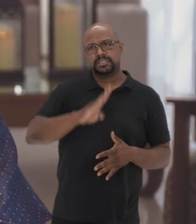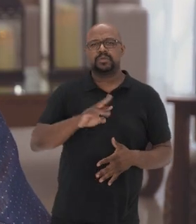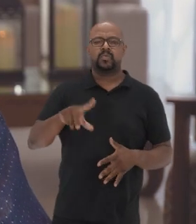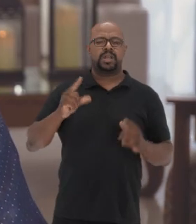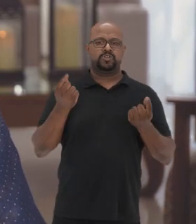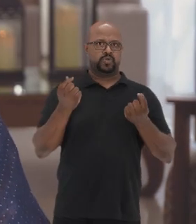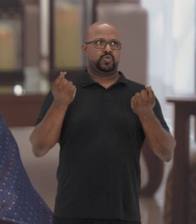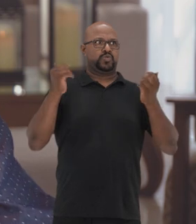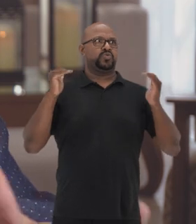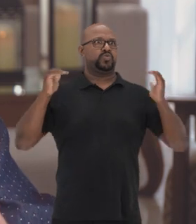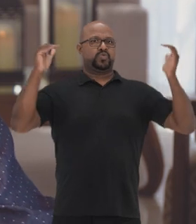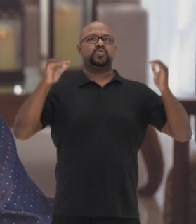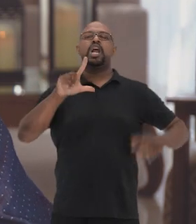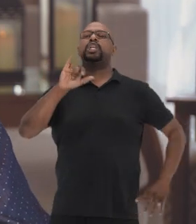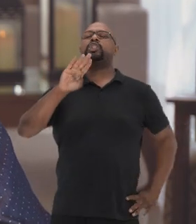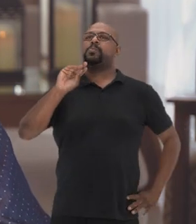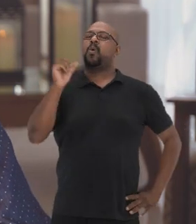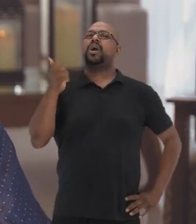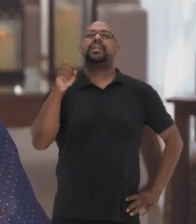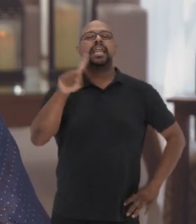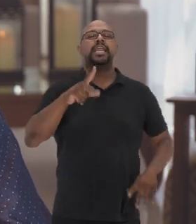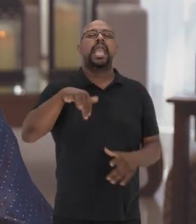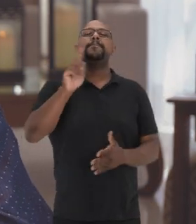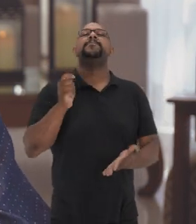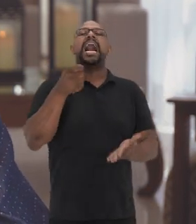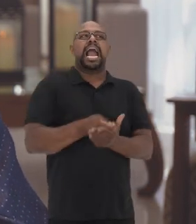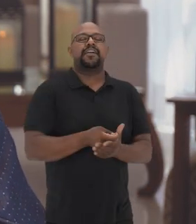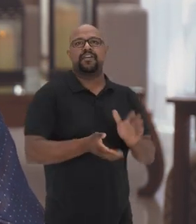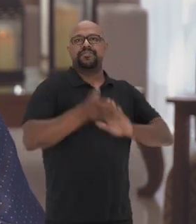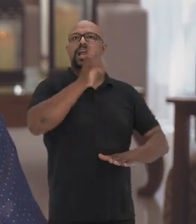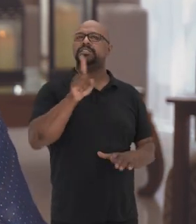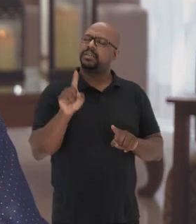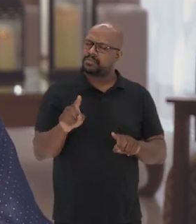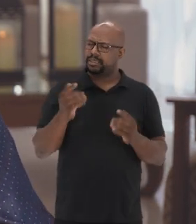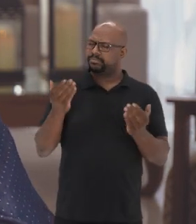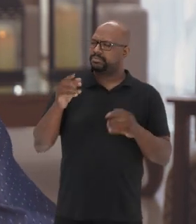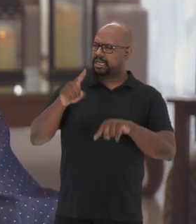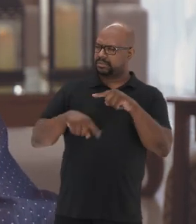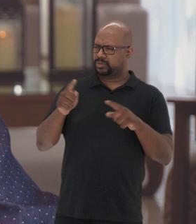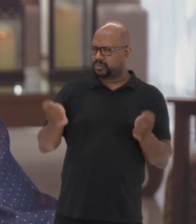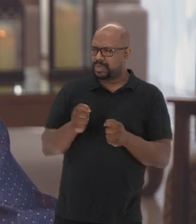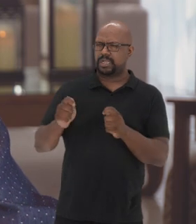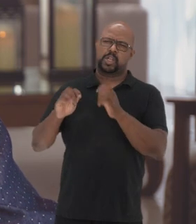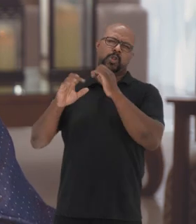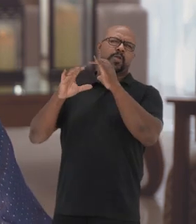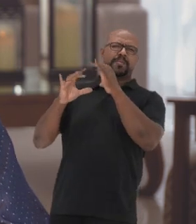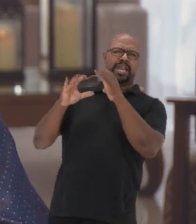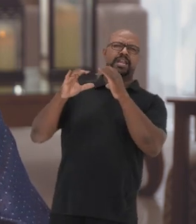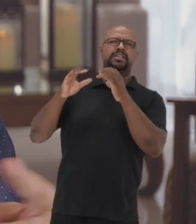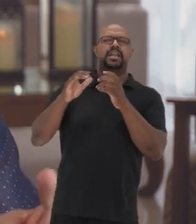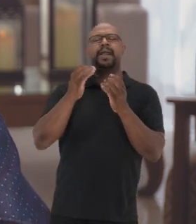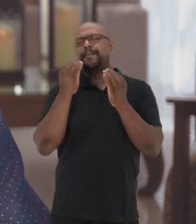burguesia Urbana de Lisboa nem os financiadores das expedições mas pelos instrumentos que carregavam as trombetas as